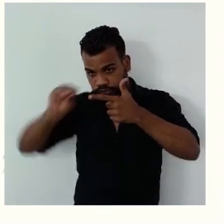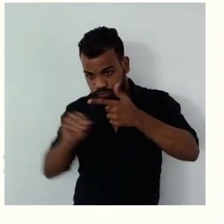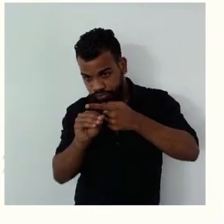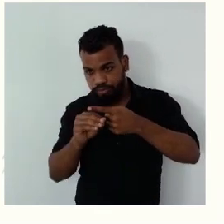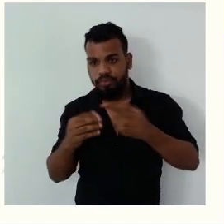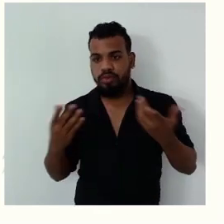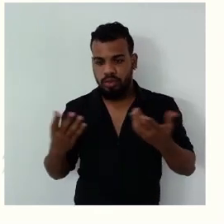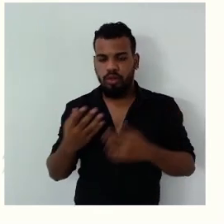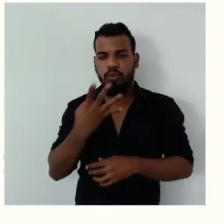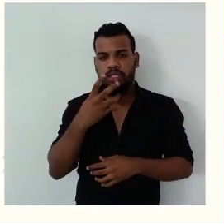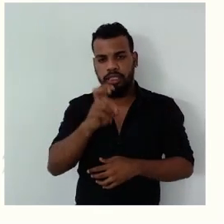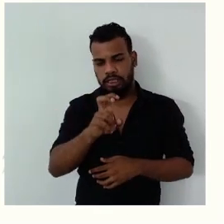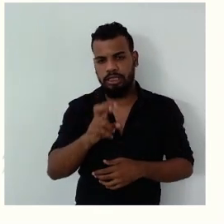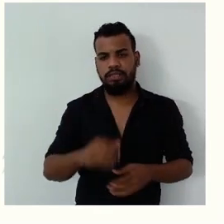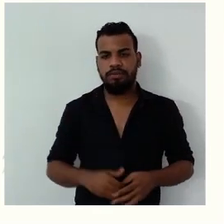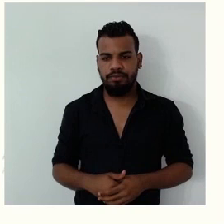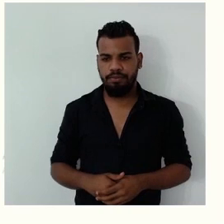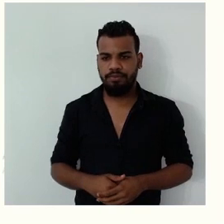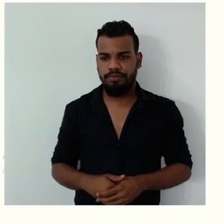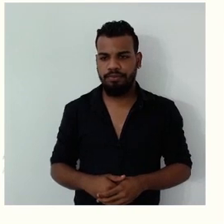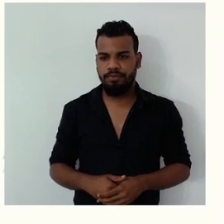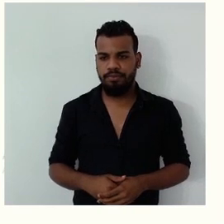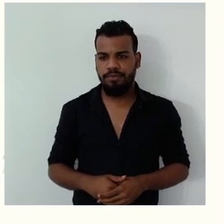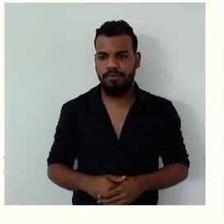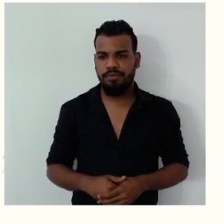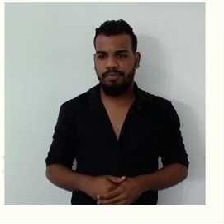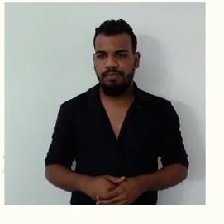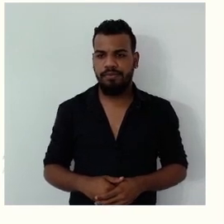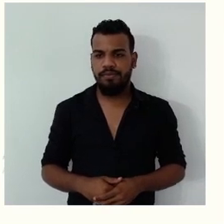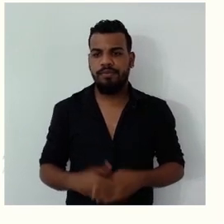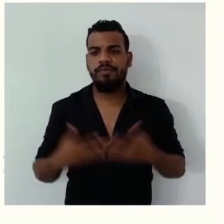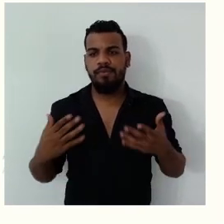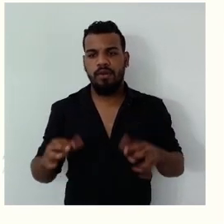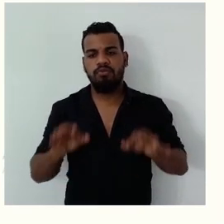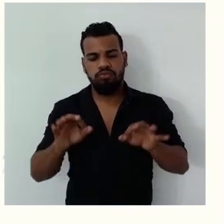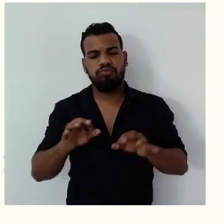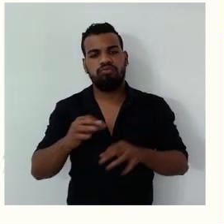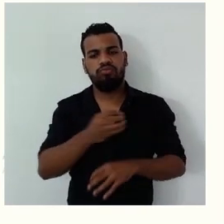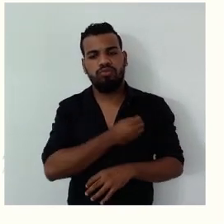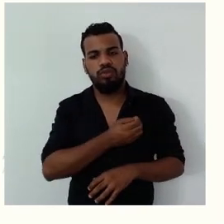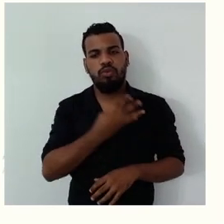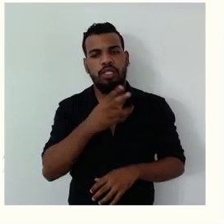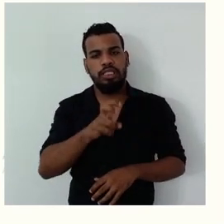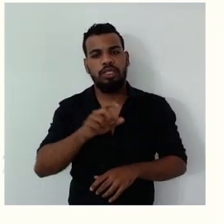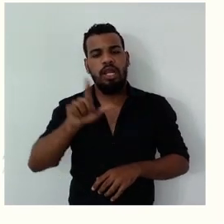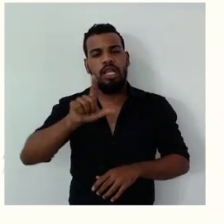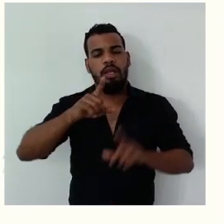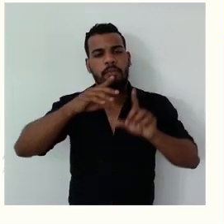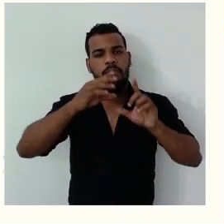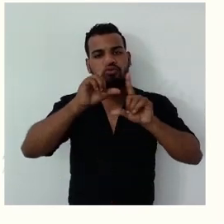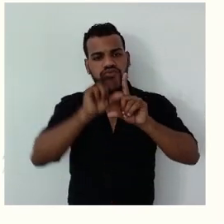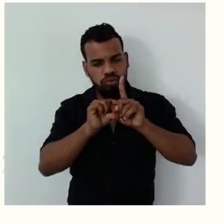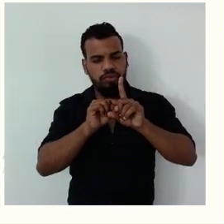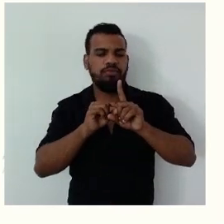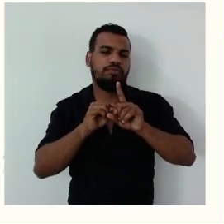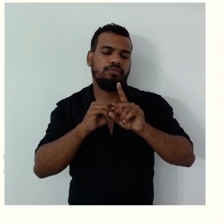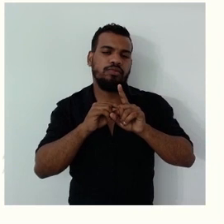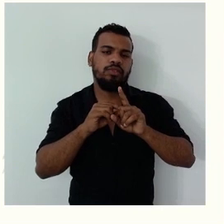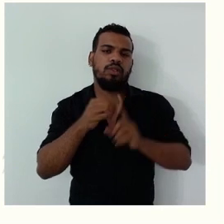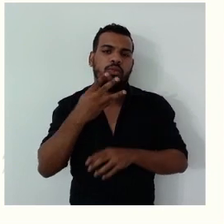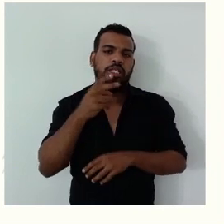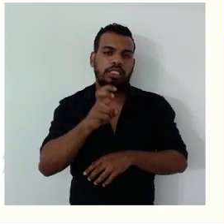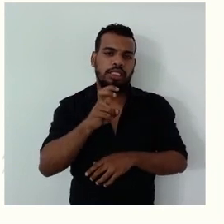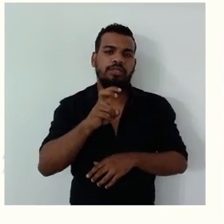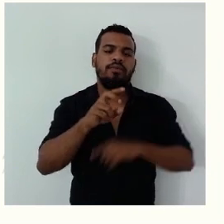valor de 45. Então, esse valor aí, o X, é 45 litros. Então, 45 litros